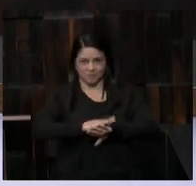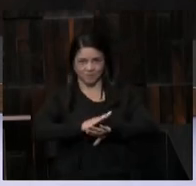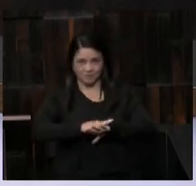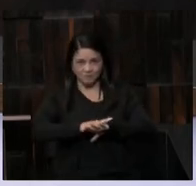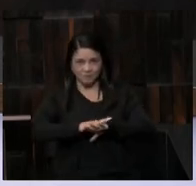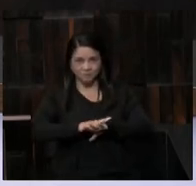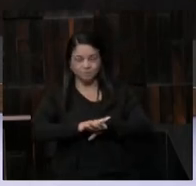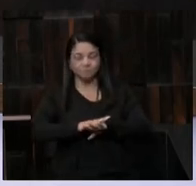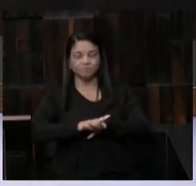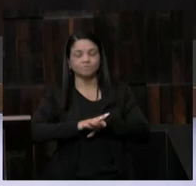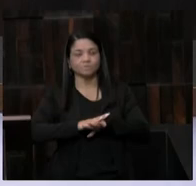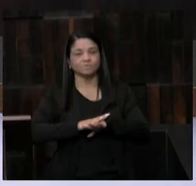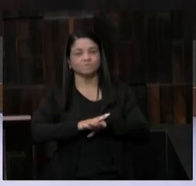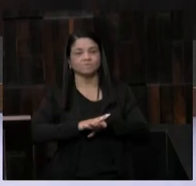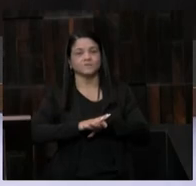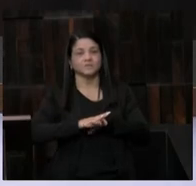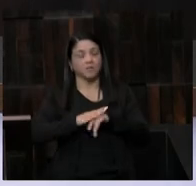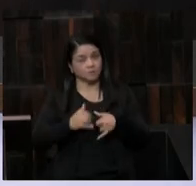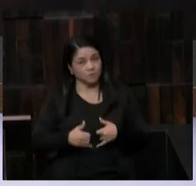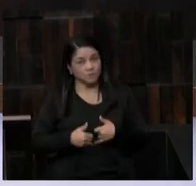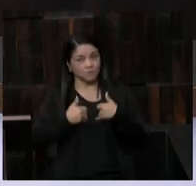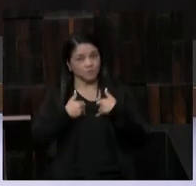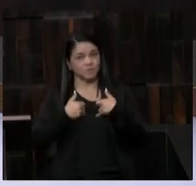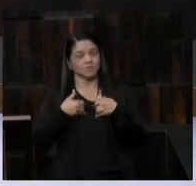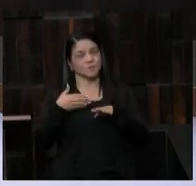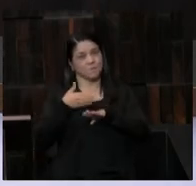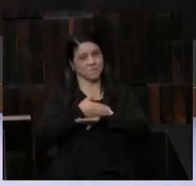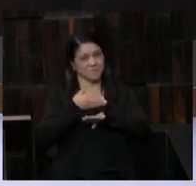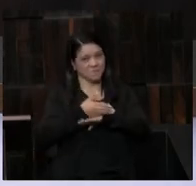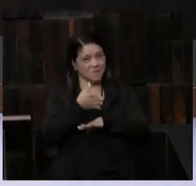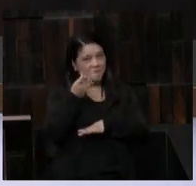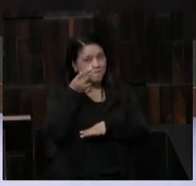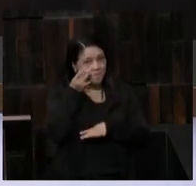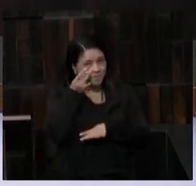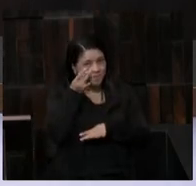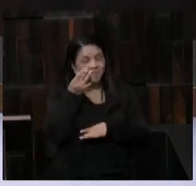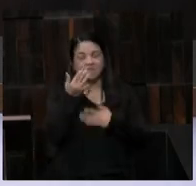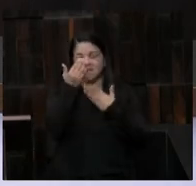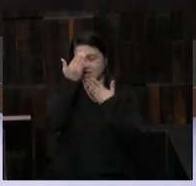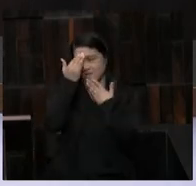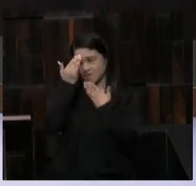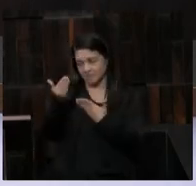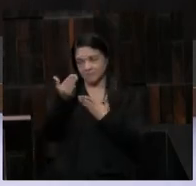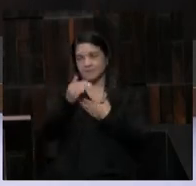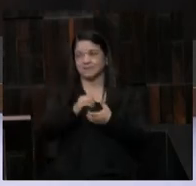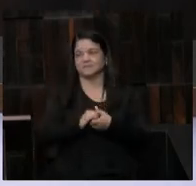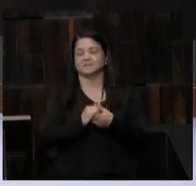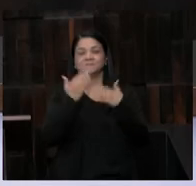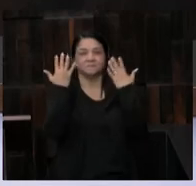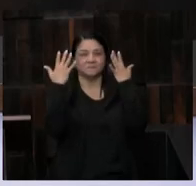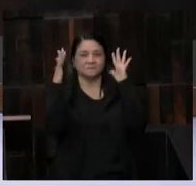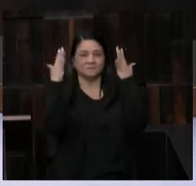também nos dar a honra da sua presença. E a gente te agradece muito. Né?